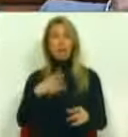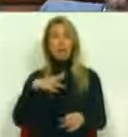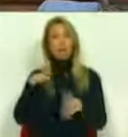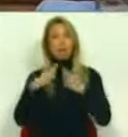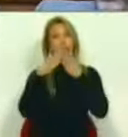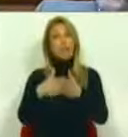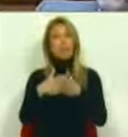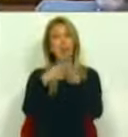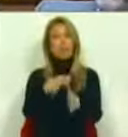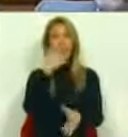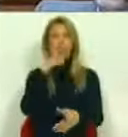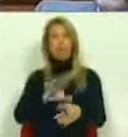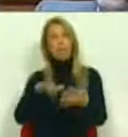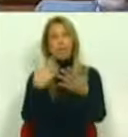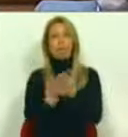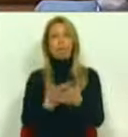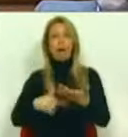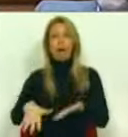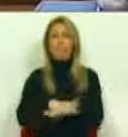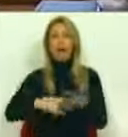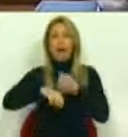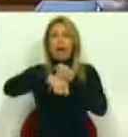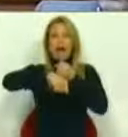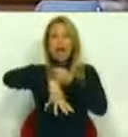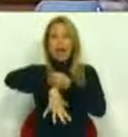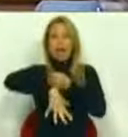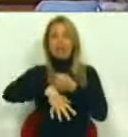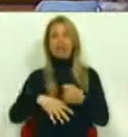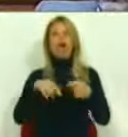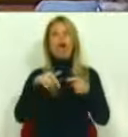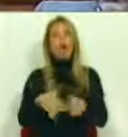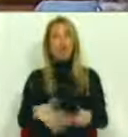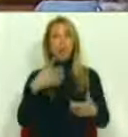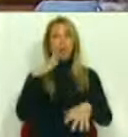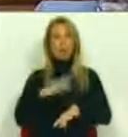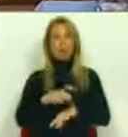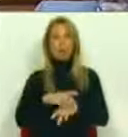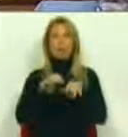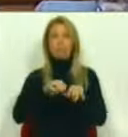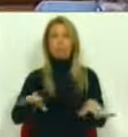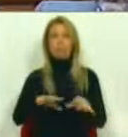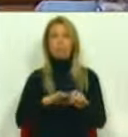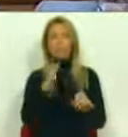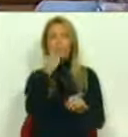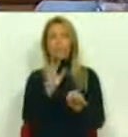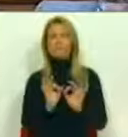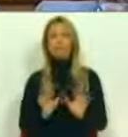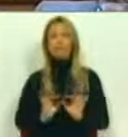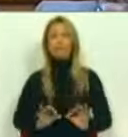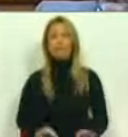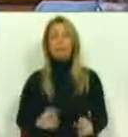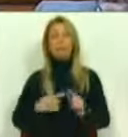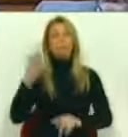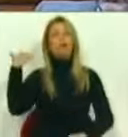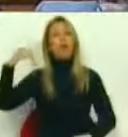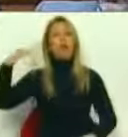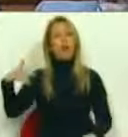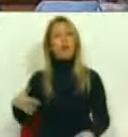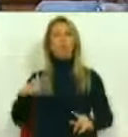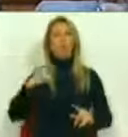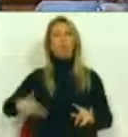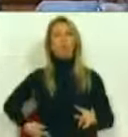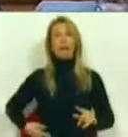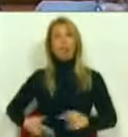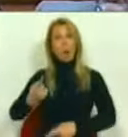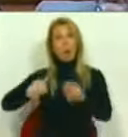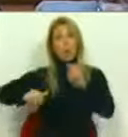pezinhos encontra hoje importantes focos. Sendo certo que até há pouco tempo o transplante hepático era a única forma de aumentar a esperança